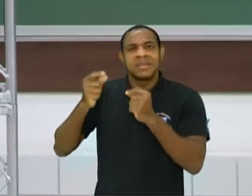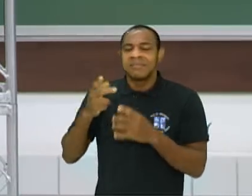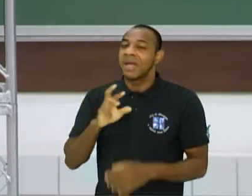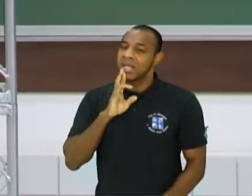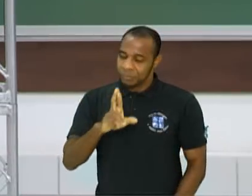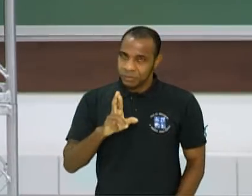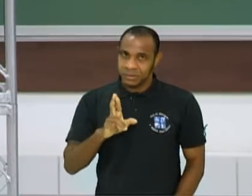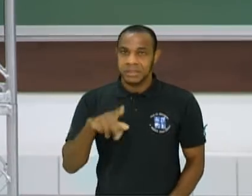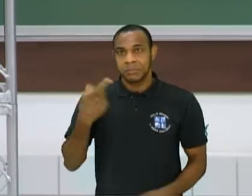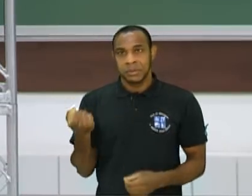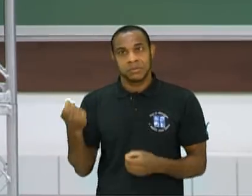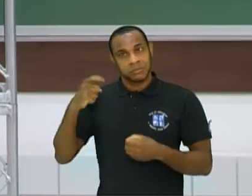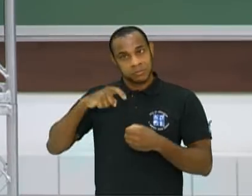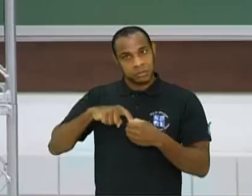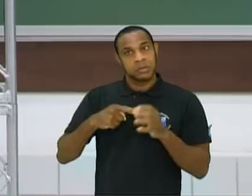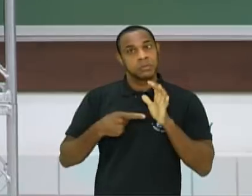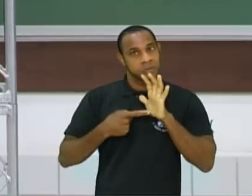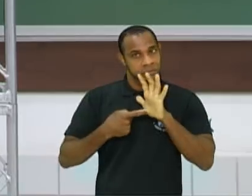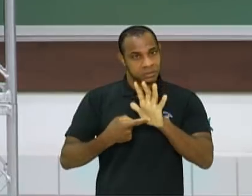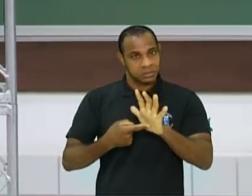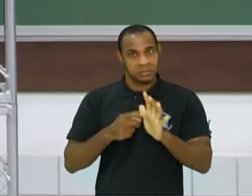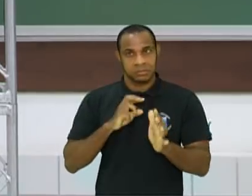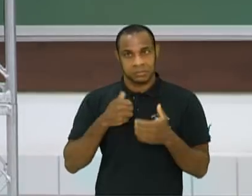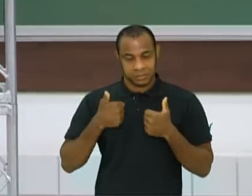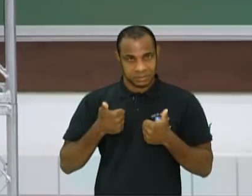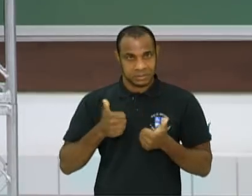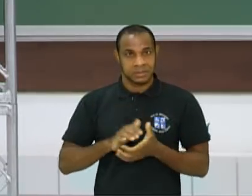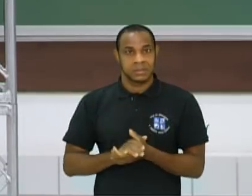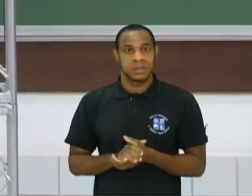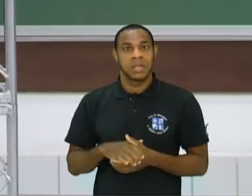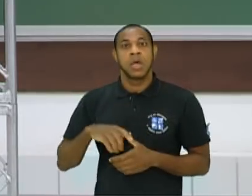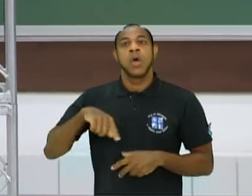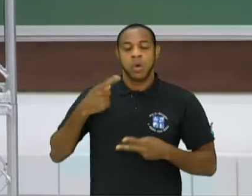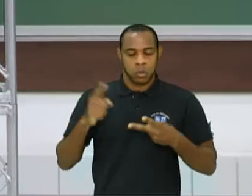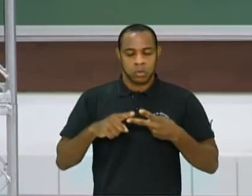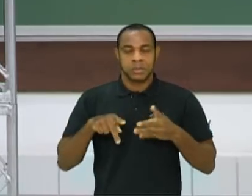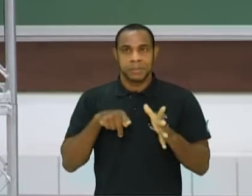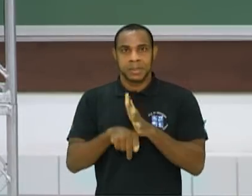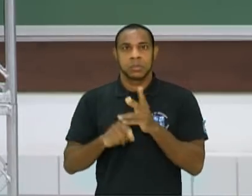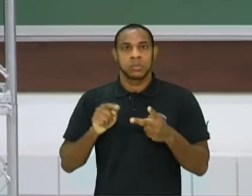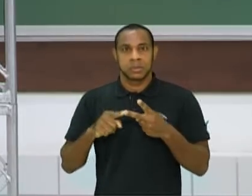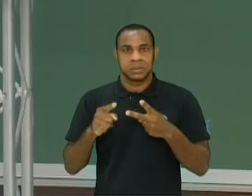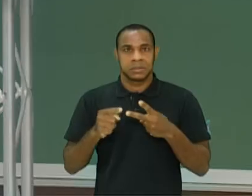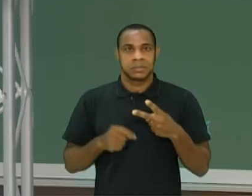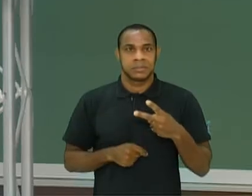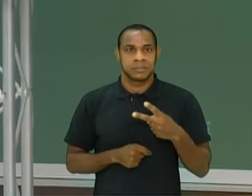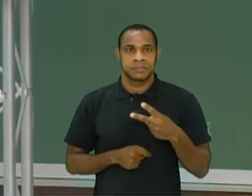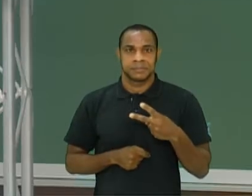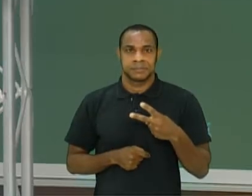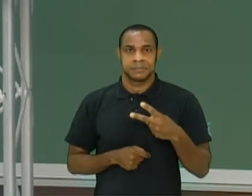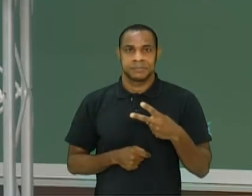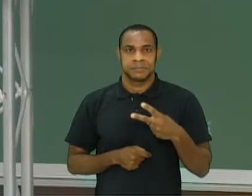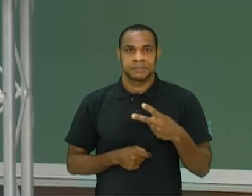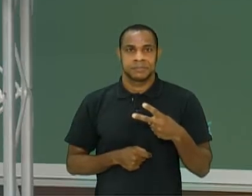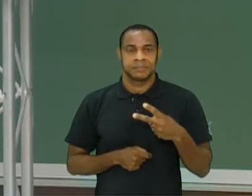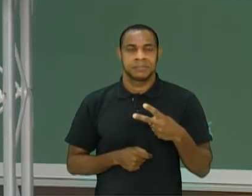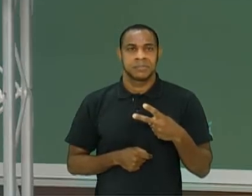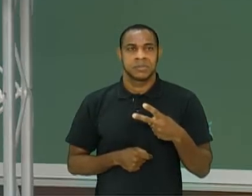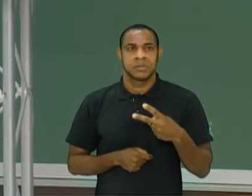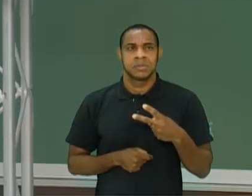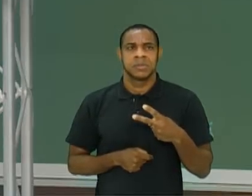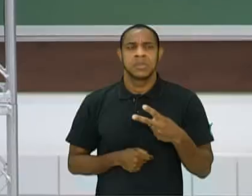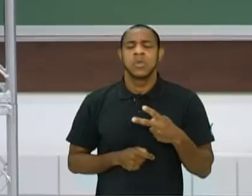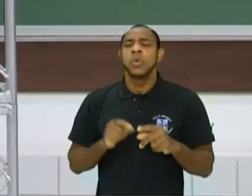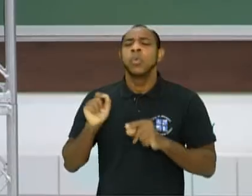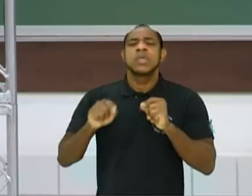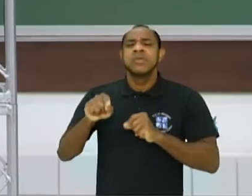português, depois você pesquisa como fica em inglês. Outra pergunta que eu faço, what do you think it represents? O que